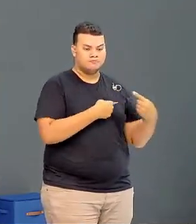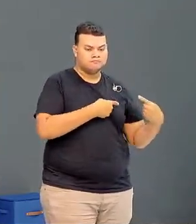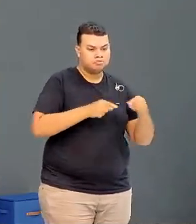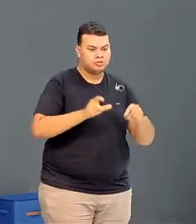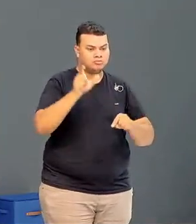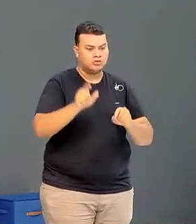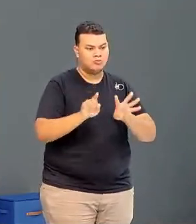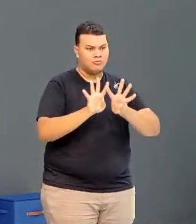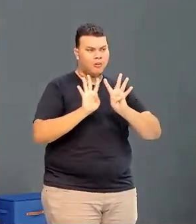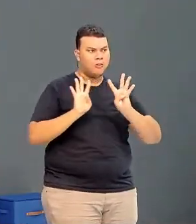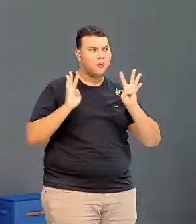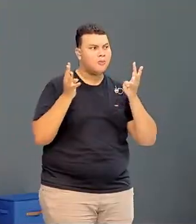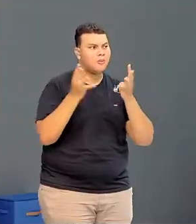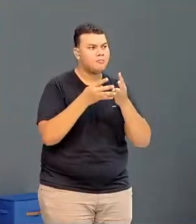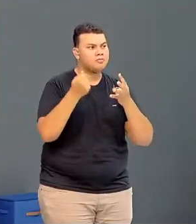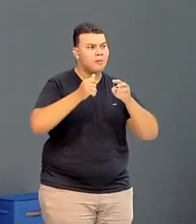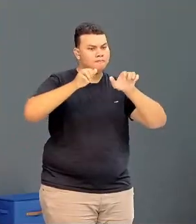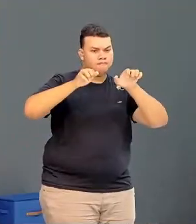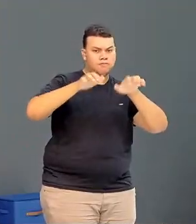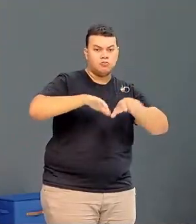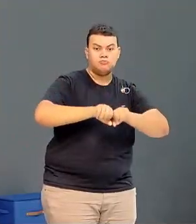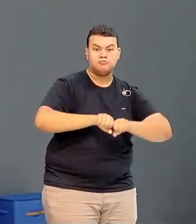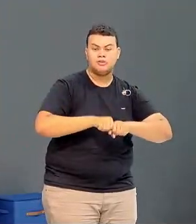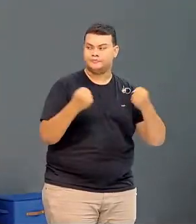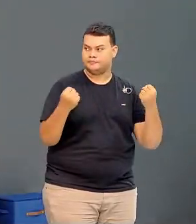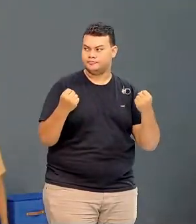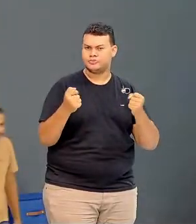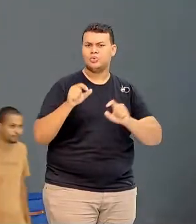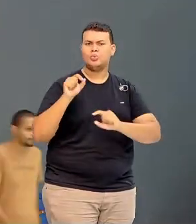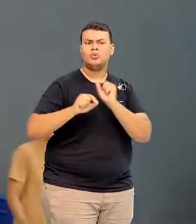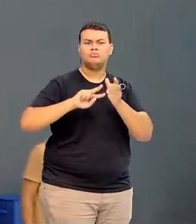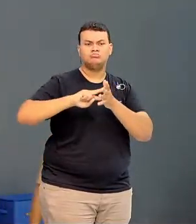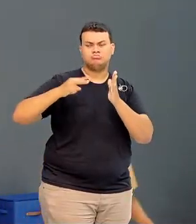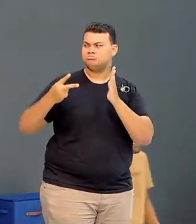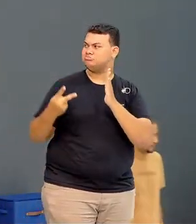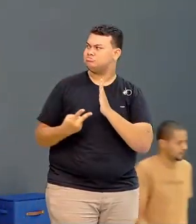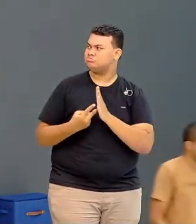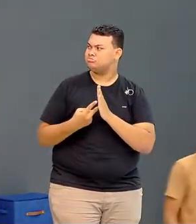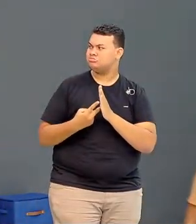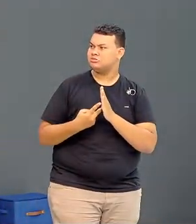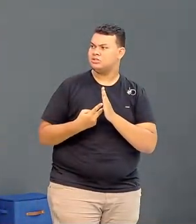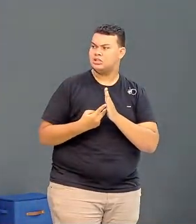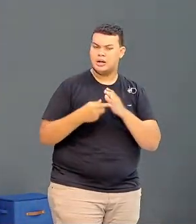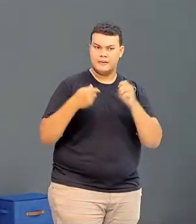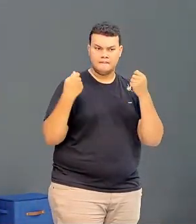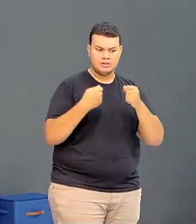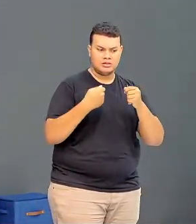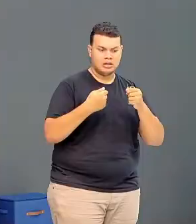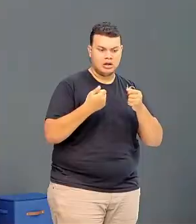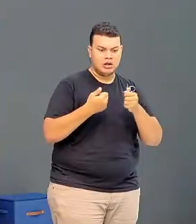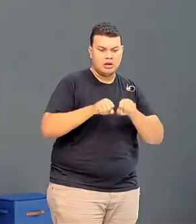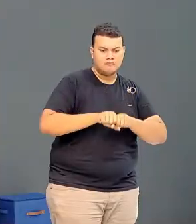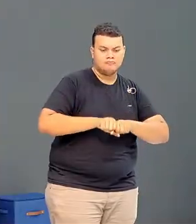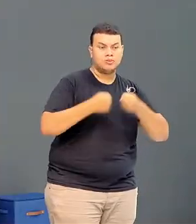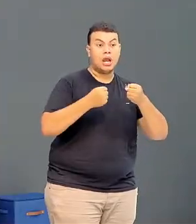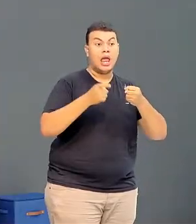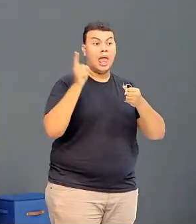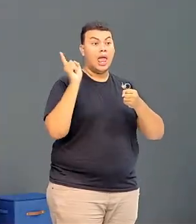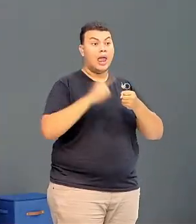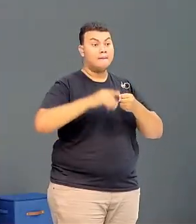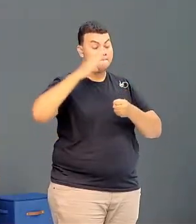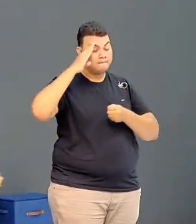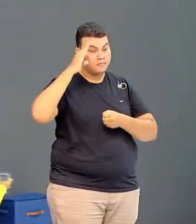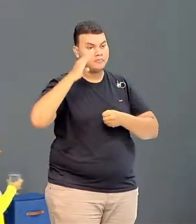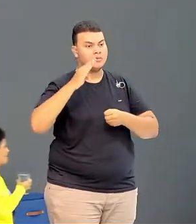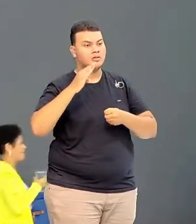para destruir fortalezas. Que fortalezas são essas que precisam ser destruídas? Esse é o cerne da